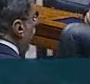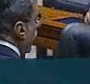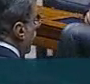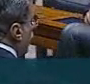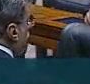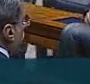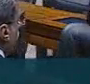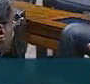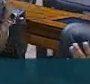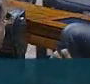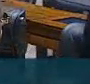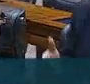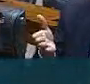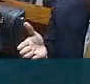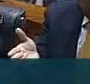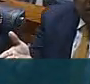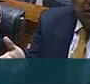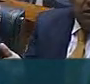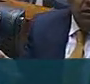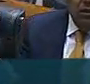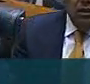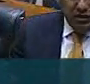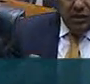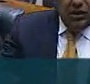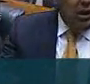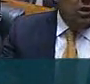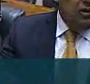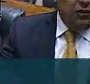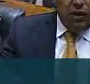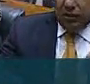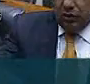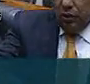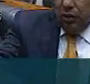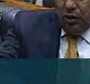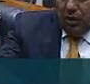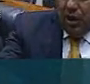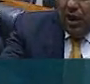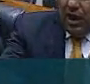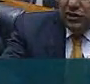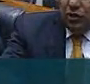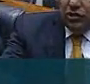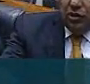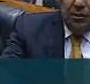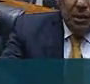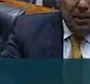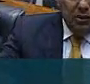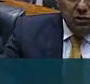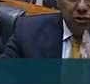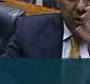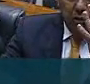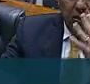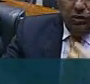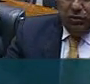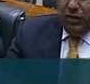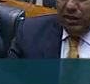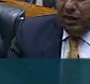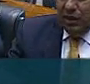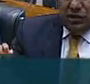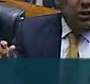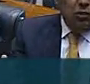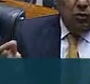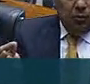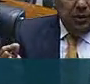de que não está se respeitando o regimento interno. Eu não quero polemizar, apenas registrar a questão de ordem, de que no meu